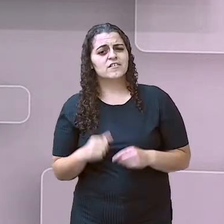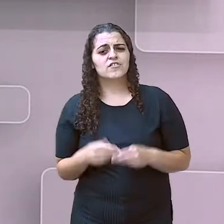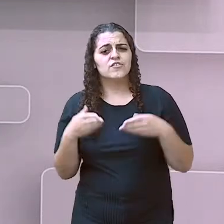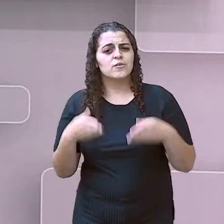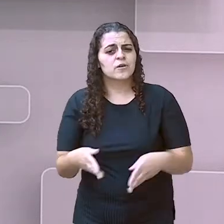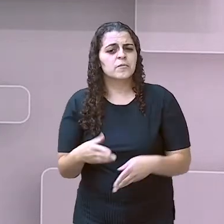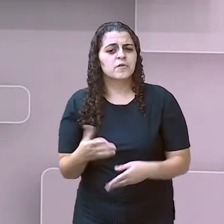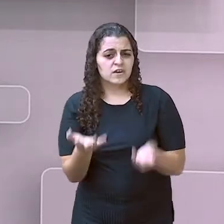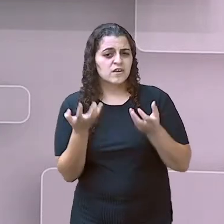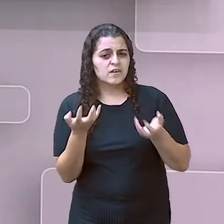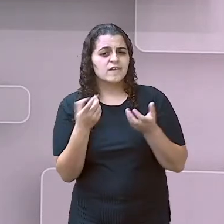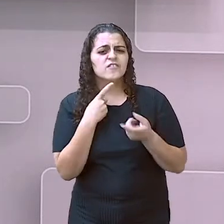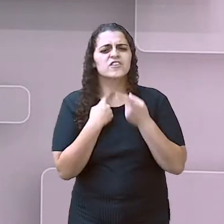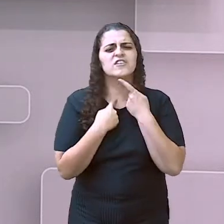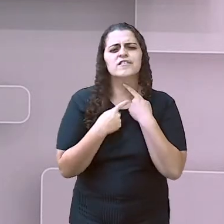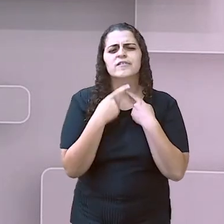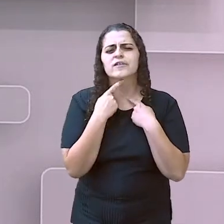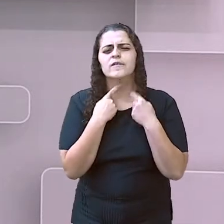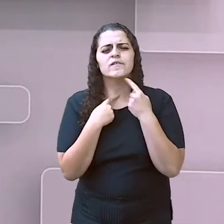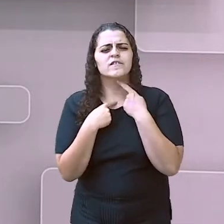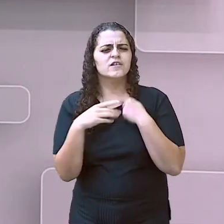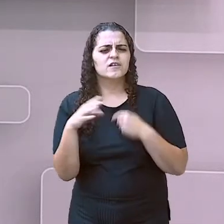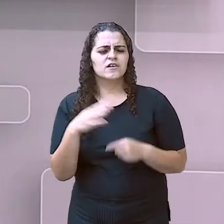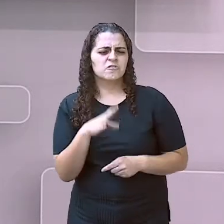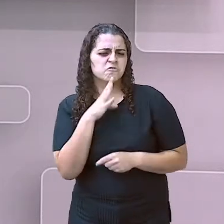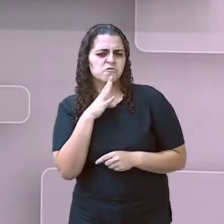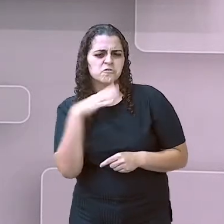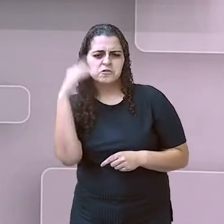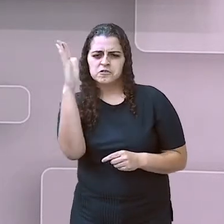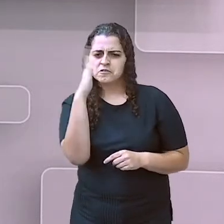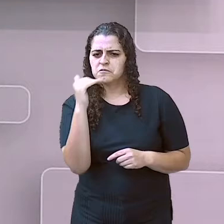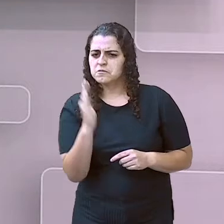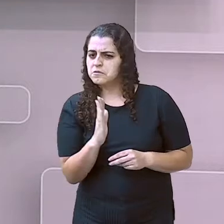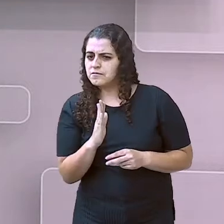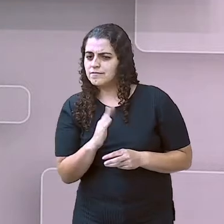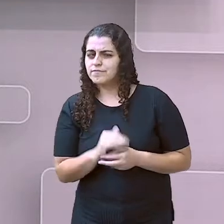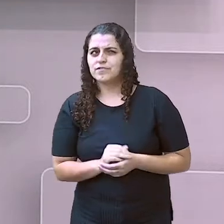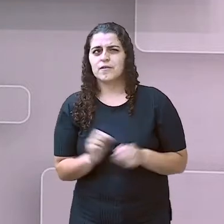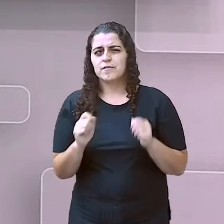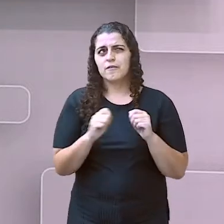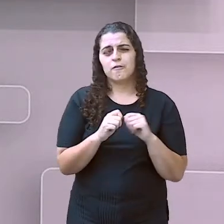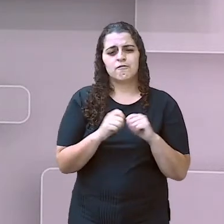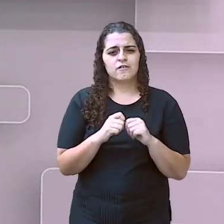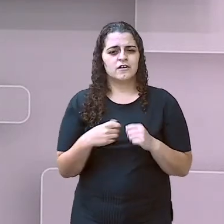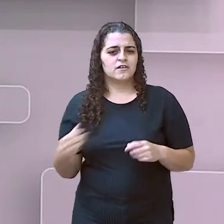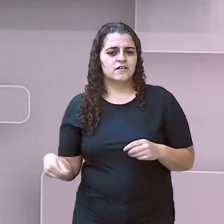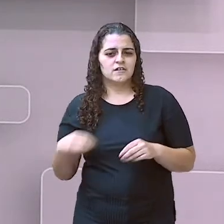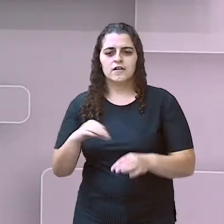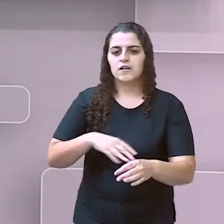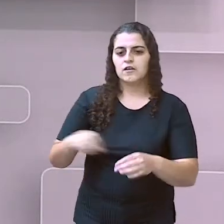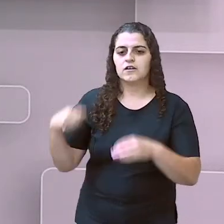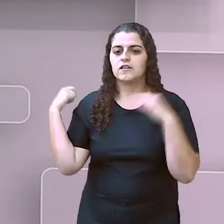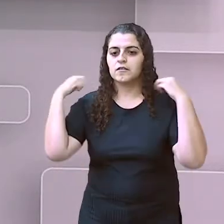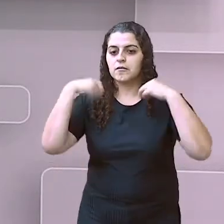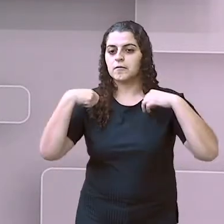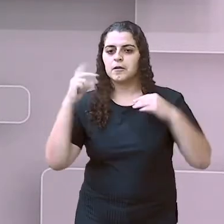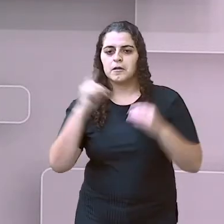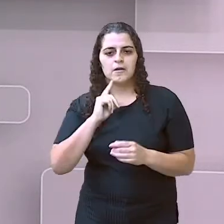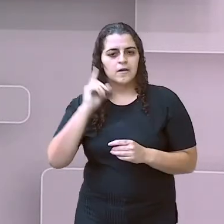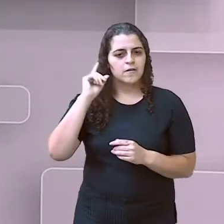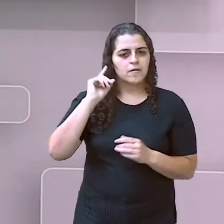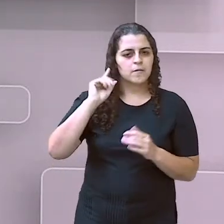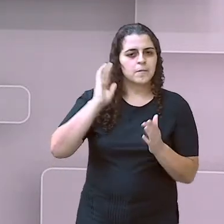vontade própria? Será que eles falaram assim, vamos fazer nossas malas aqui e vamos